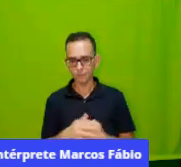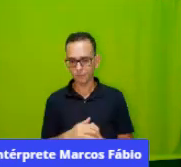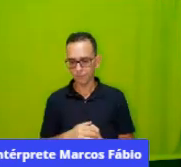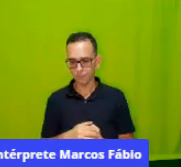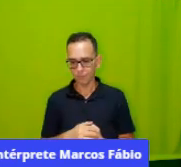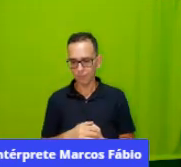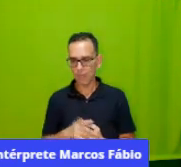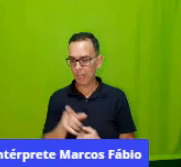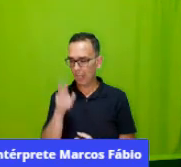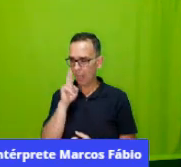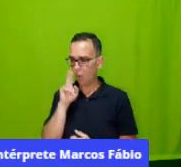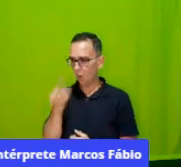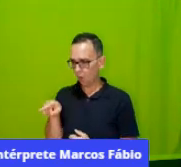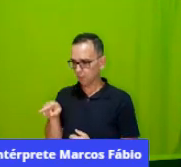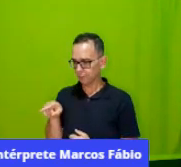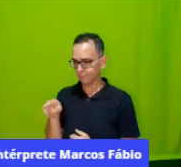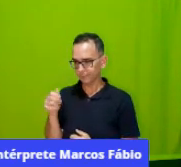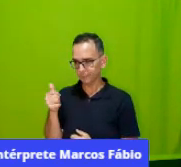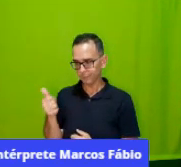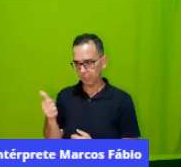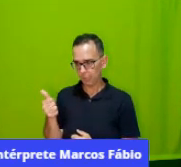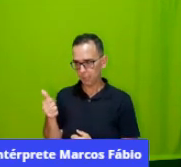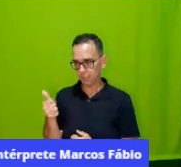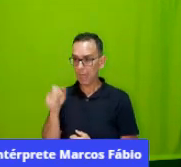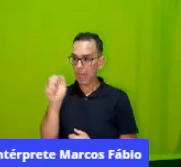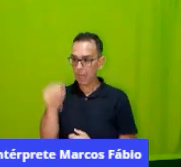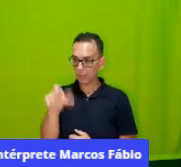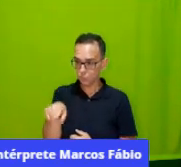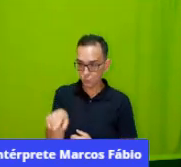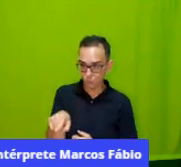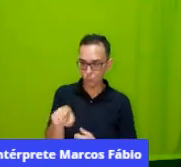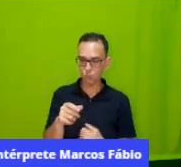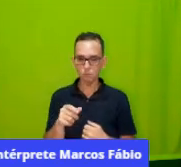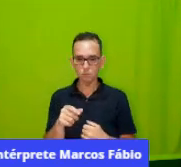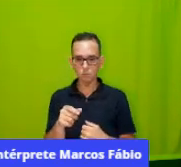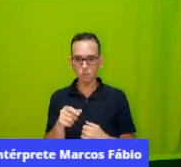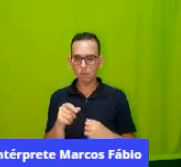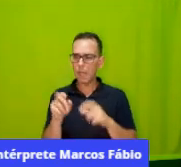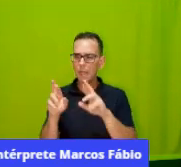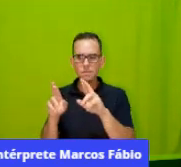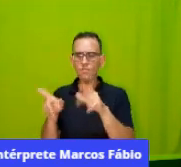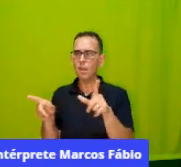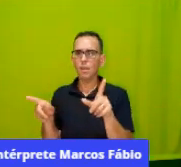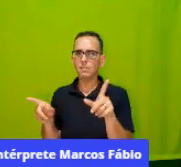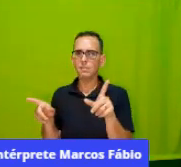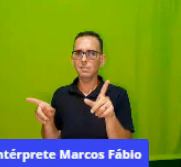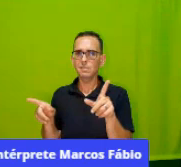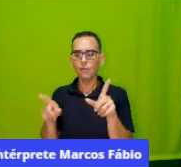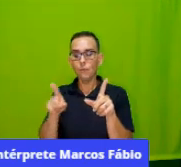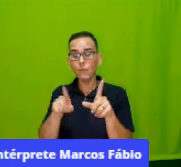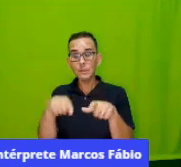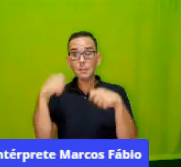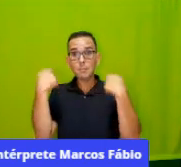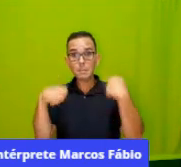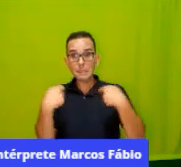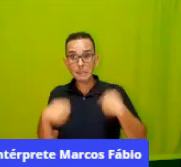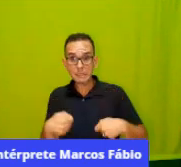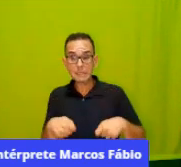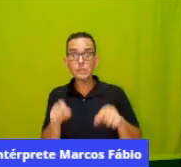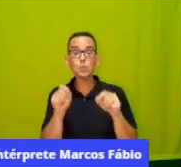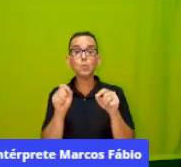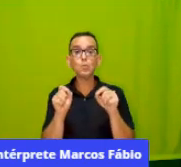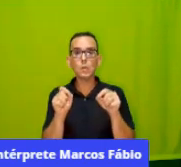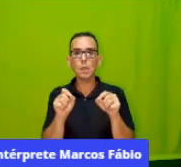você pegar e falar para ele assim, ó. Esse é o rosa, tá? Esse é o azul. É